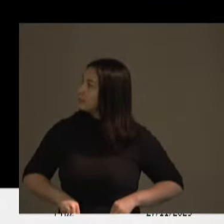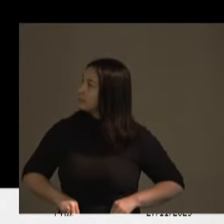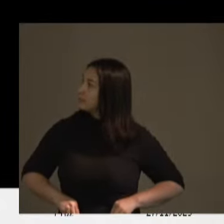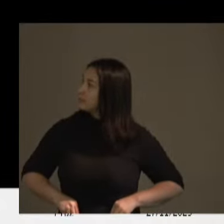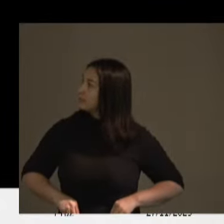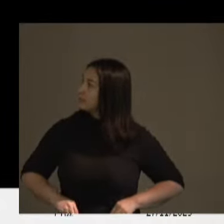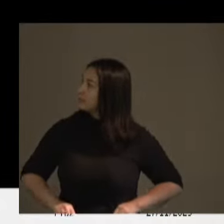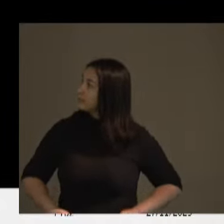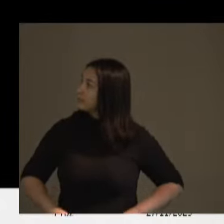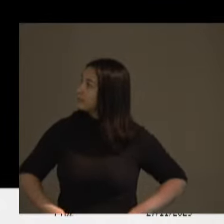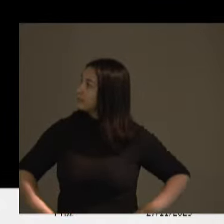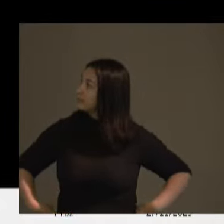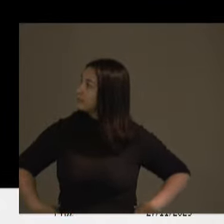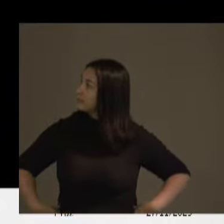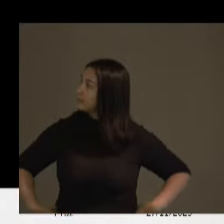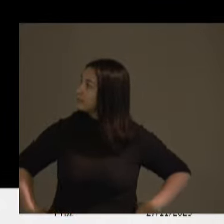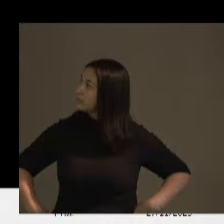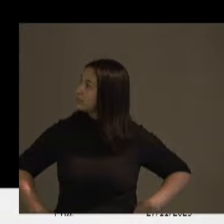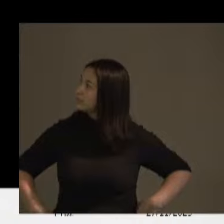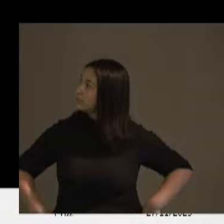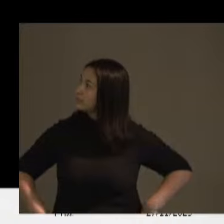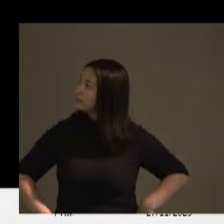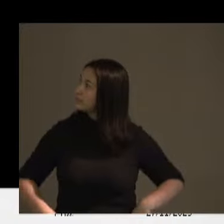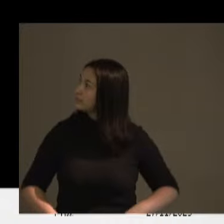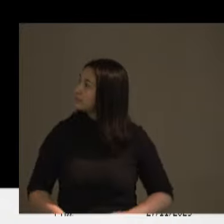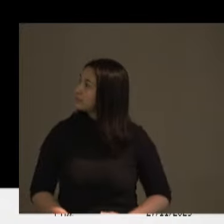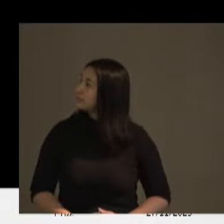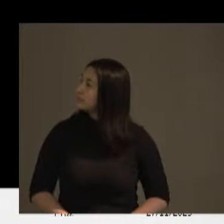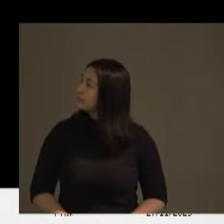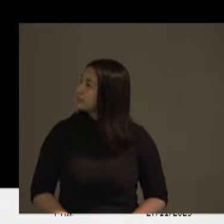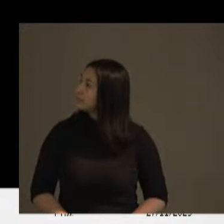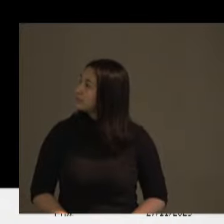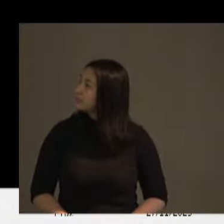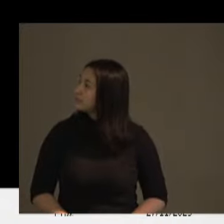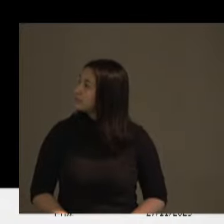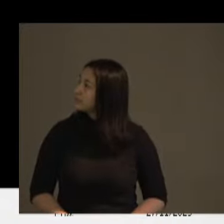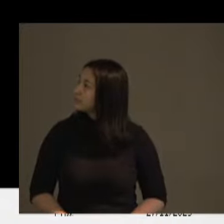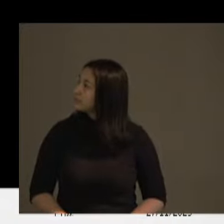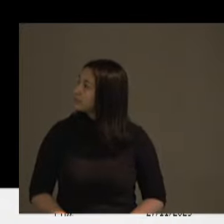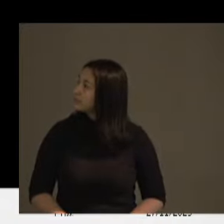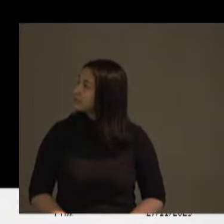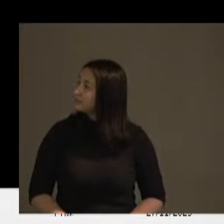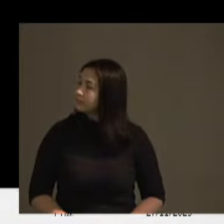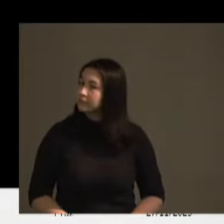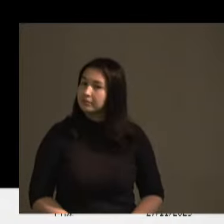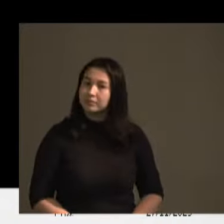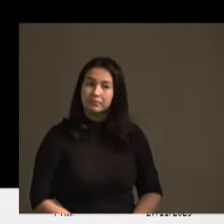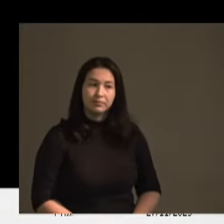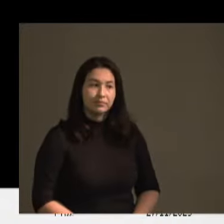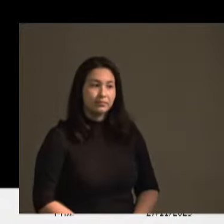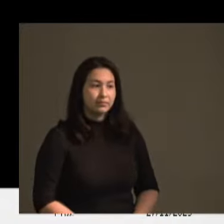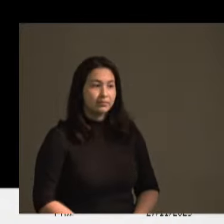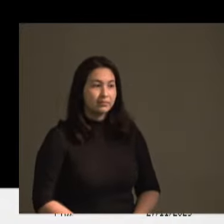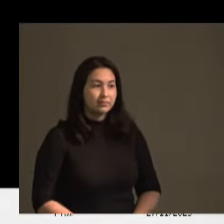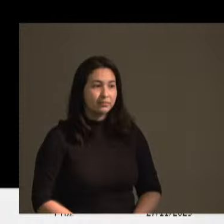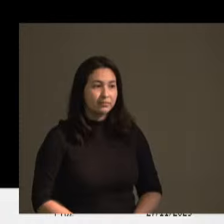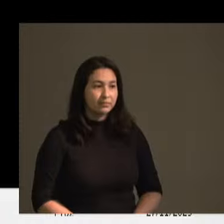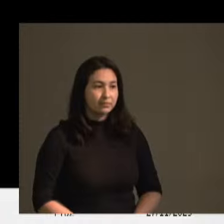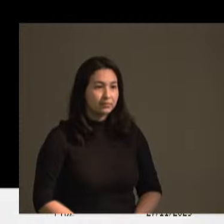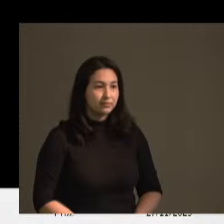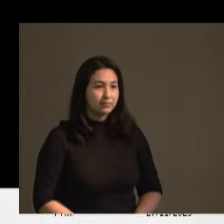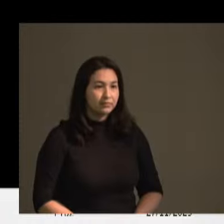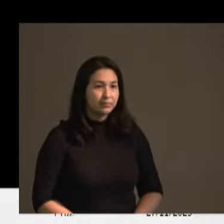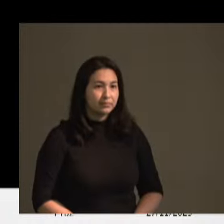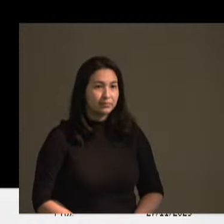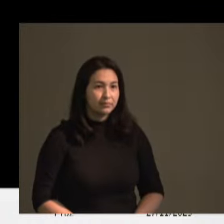esse compromisso, pois volta ainda mais amplo do que já era, com investimento de 6,5 bilhões de